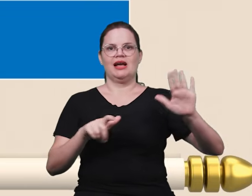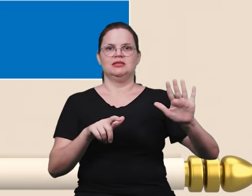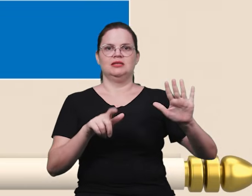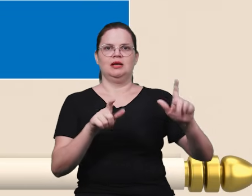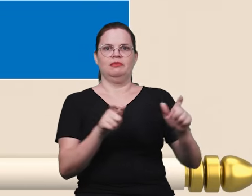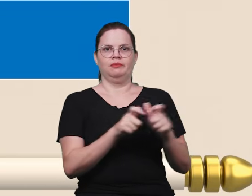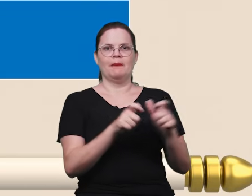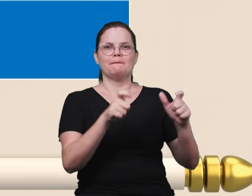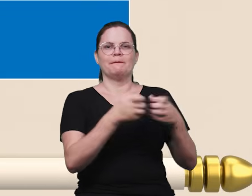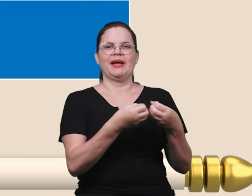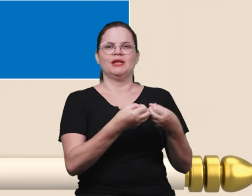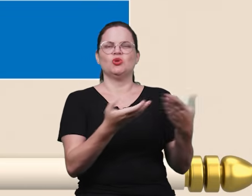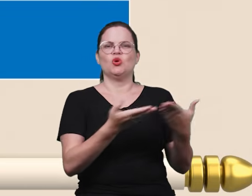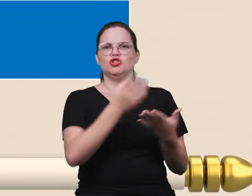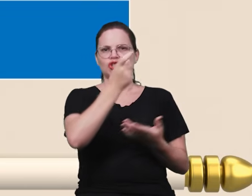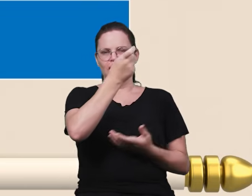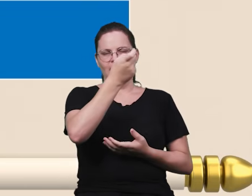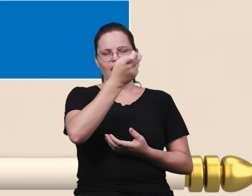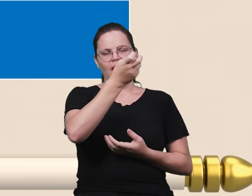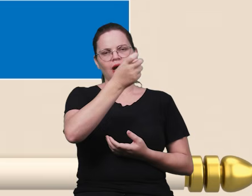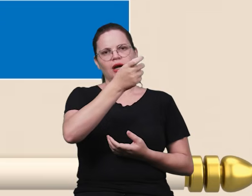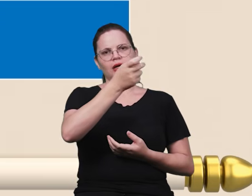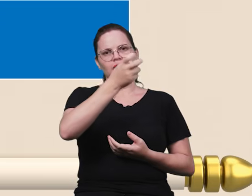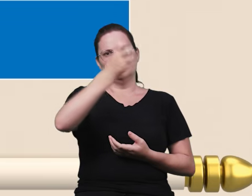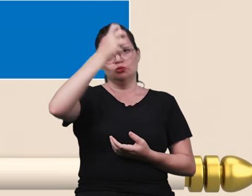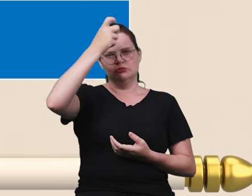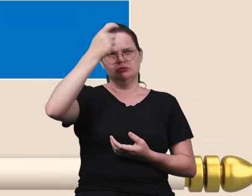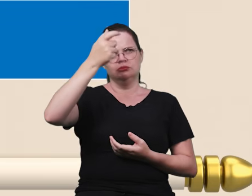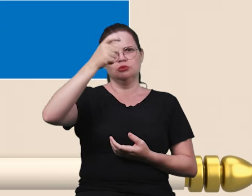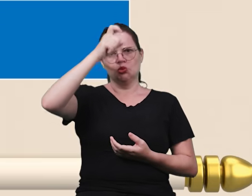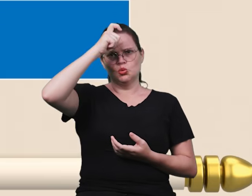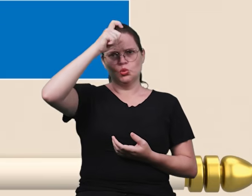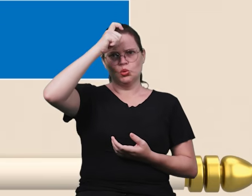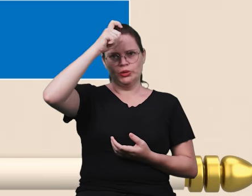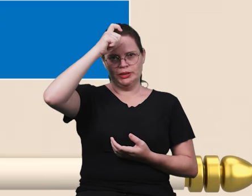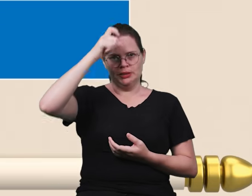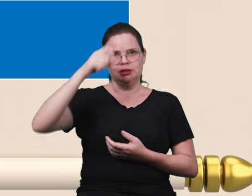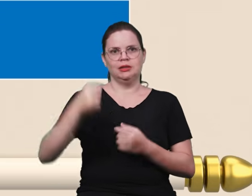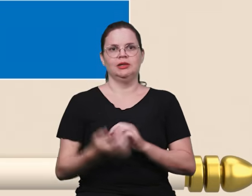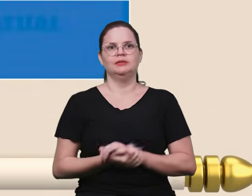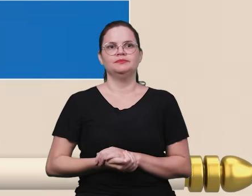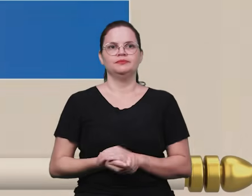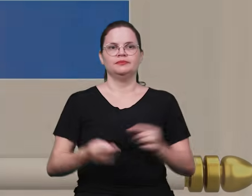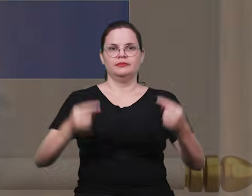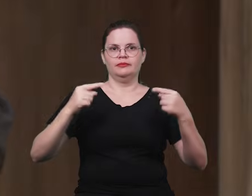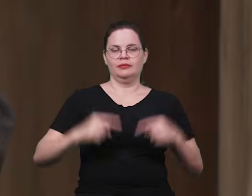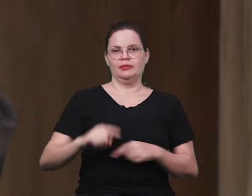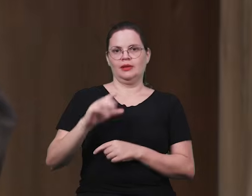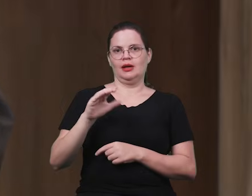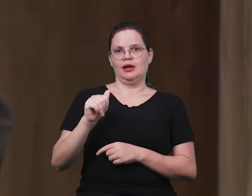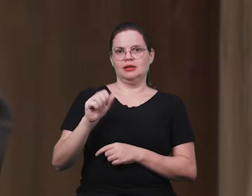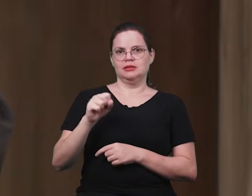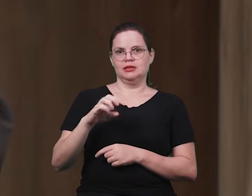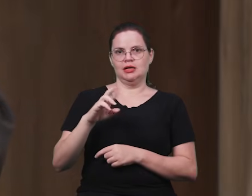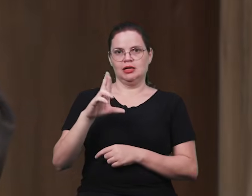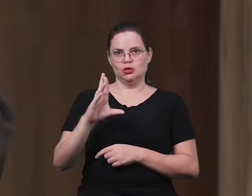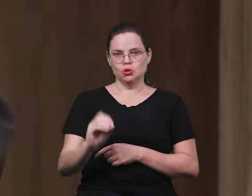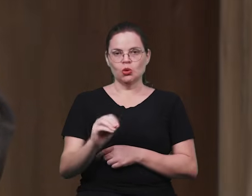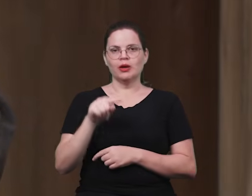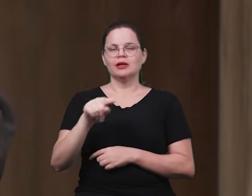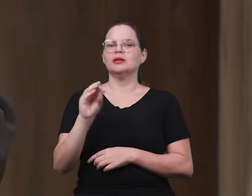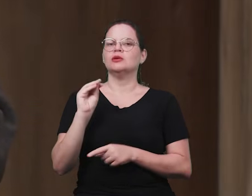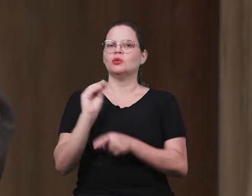atual Turquia. E Cassandro ficou com a Grécia e com a Macedônia. Então, nós